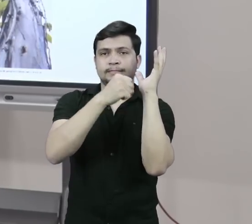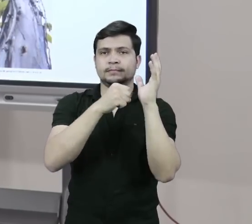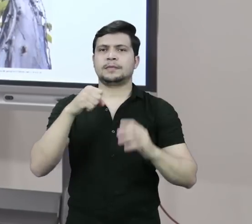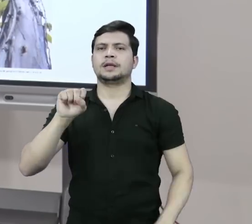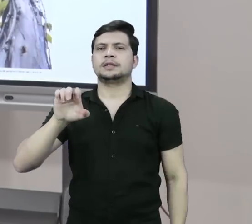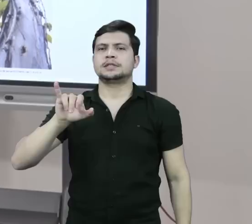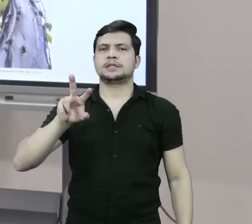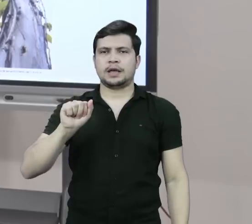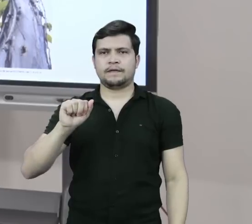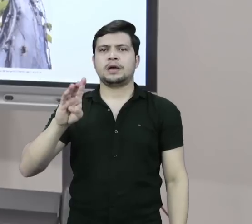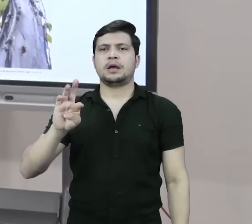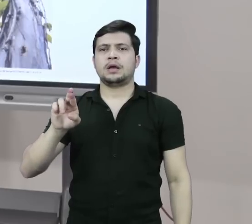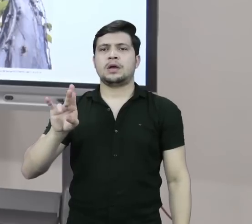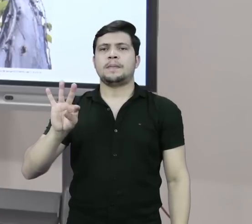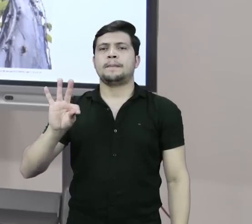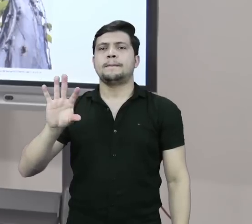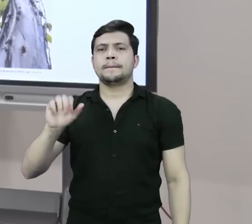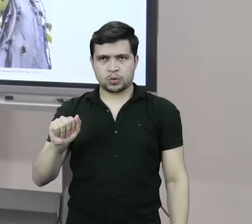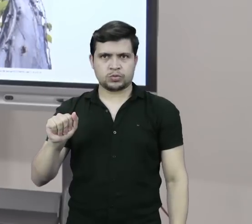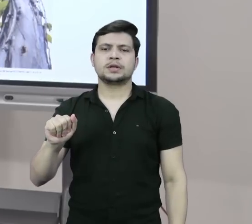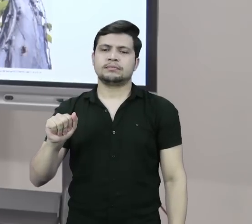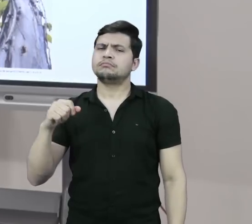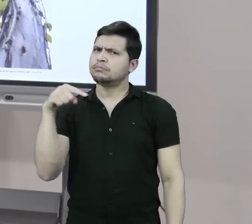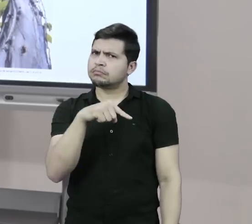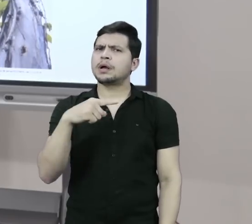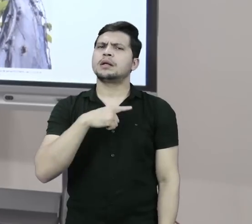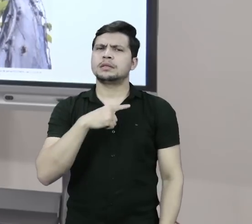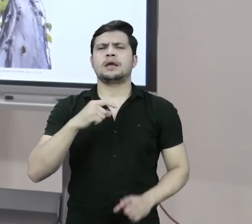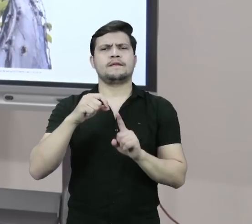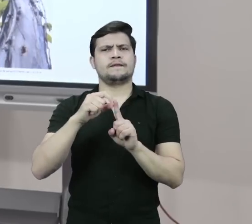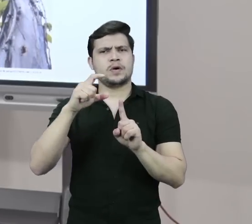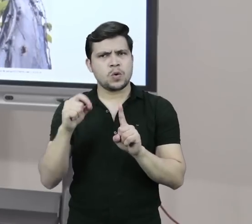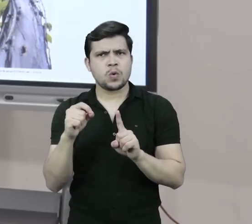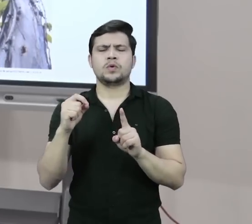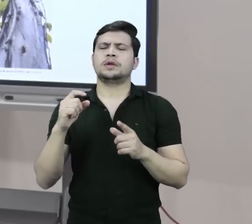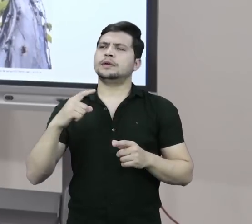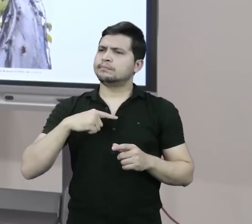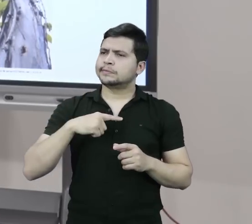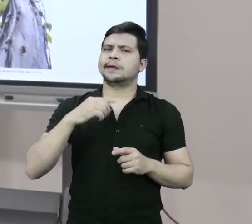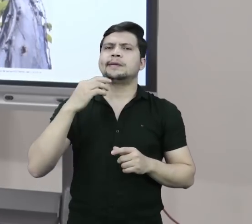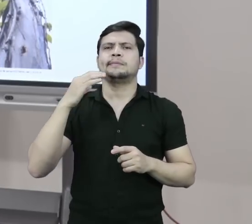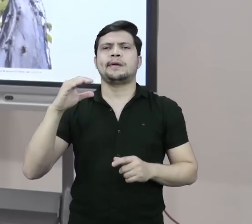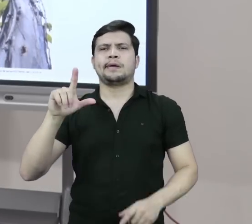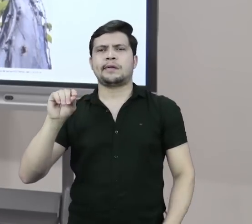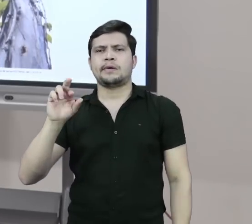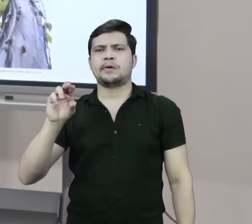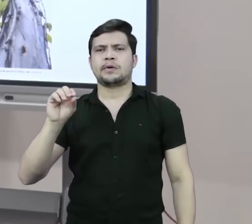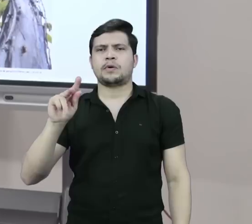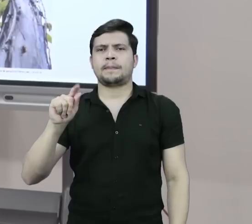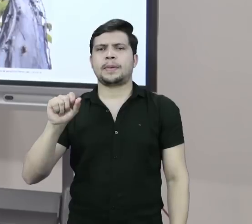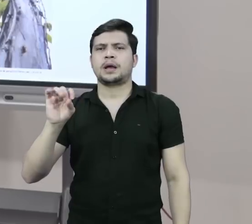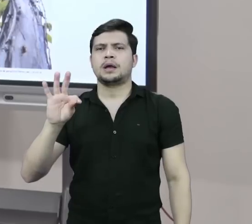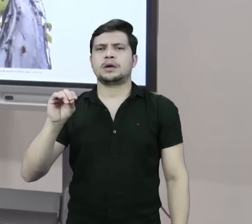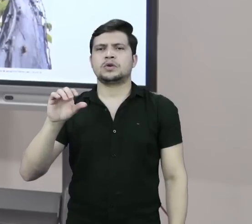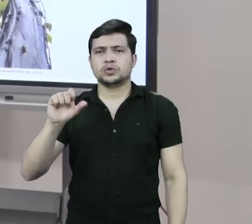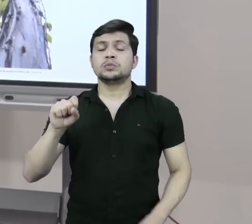de passarinho, ela vai ter folhas, vai ter cloroplastos, clorofilados, vai realizar o processo de